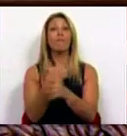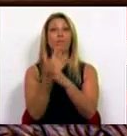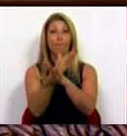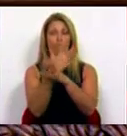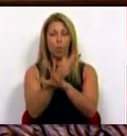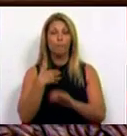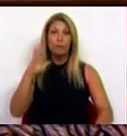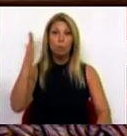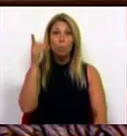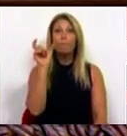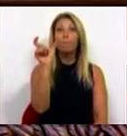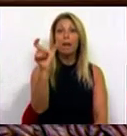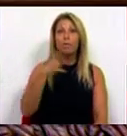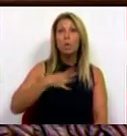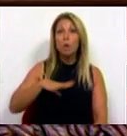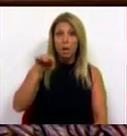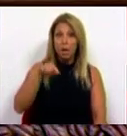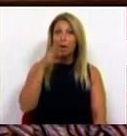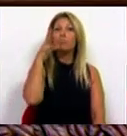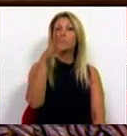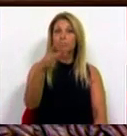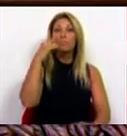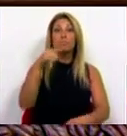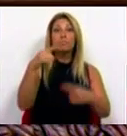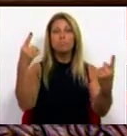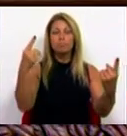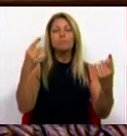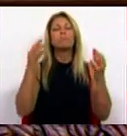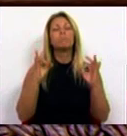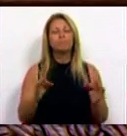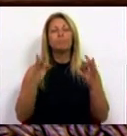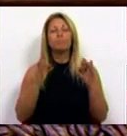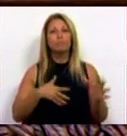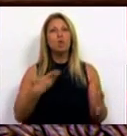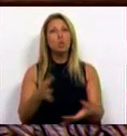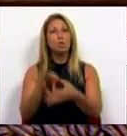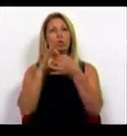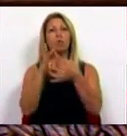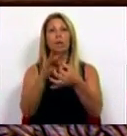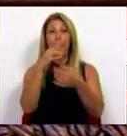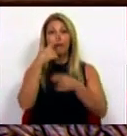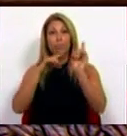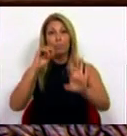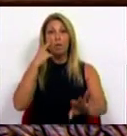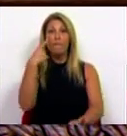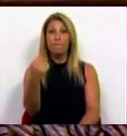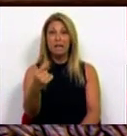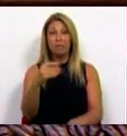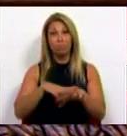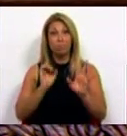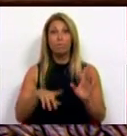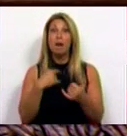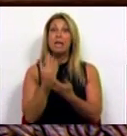E a primeira palavra que aqui gostava de deixar é de uma profunda solidariedade com as vítimas dos incêndios e